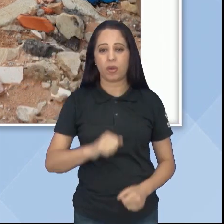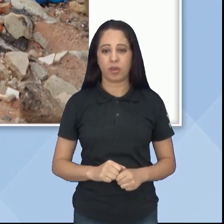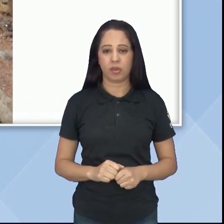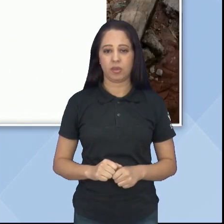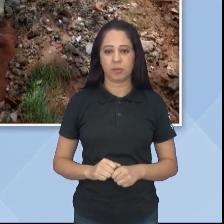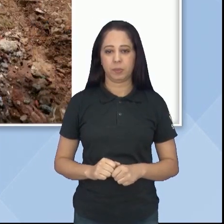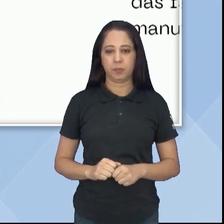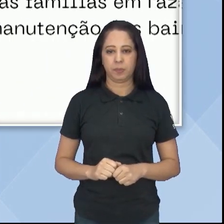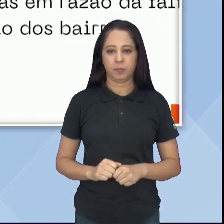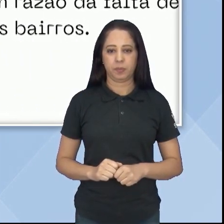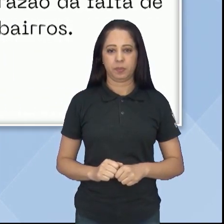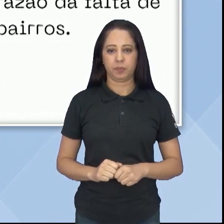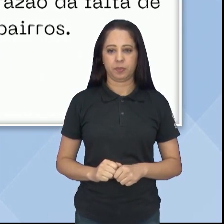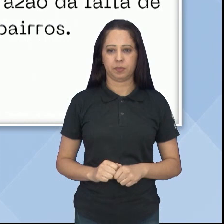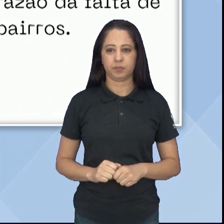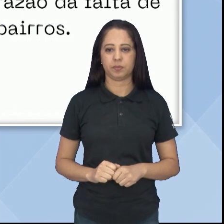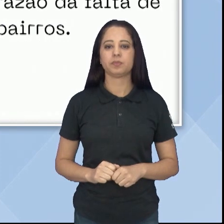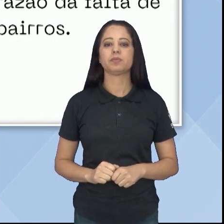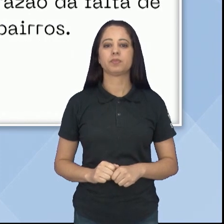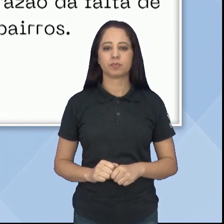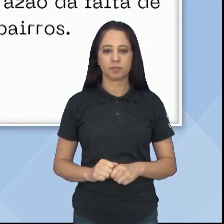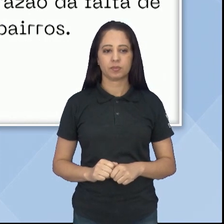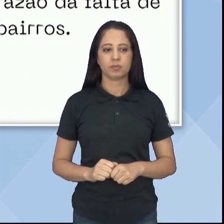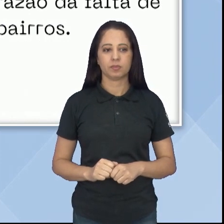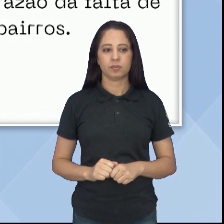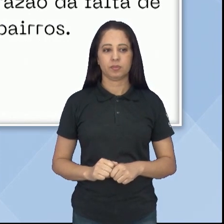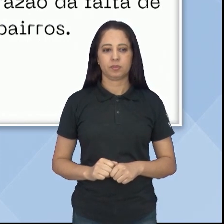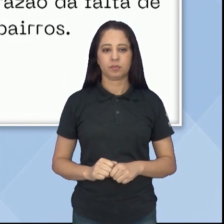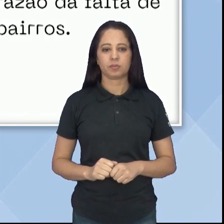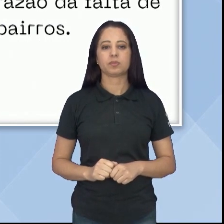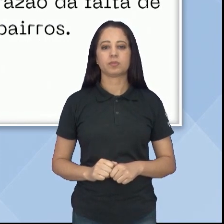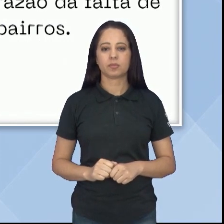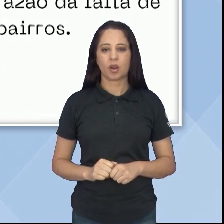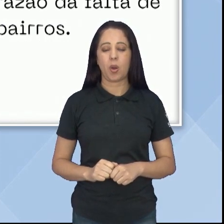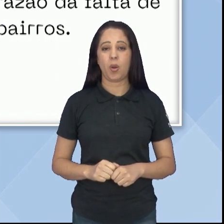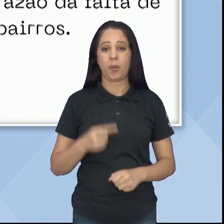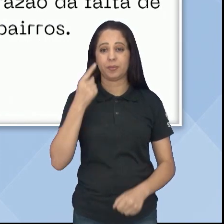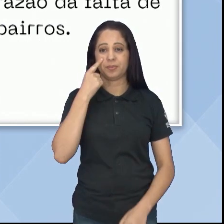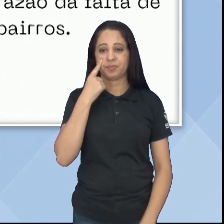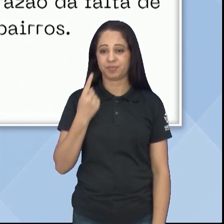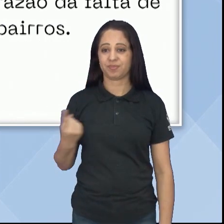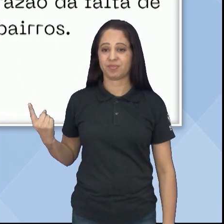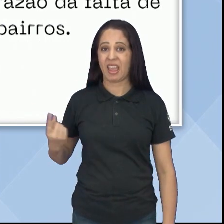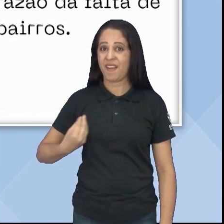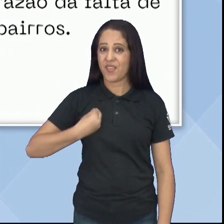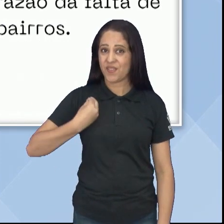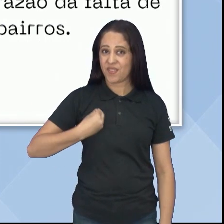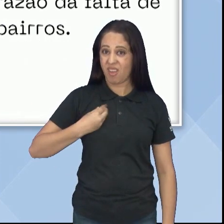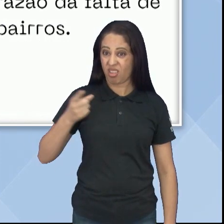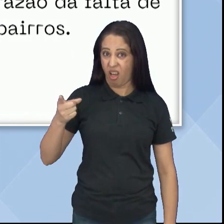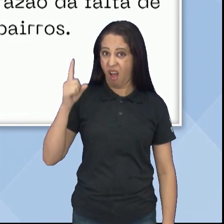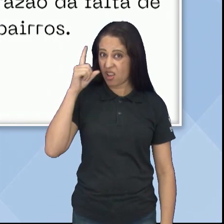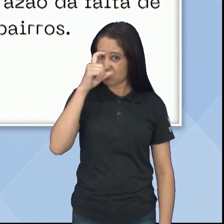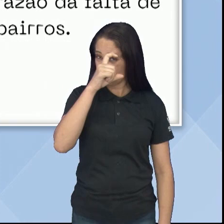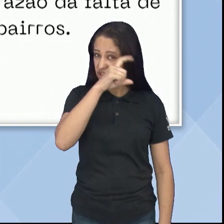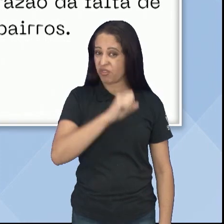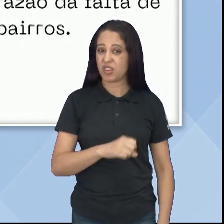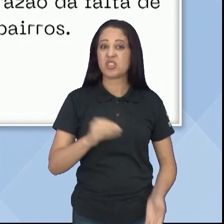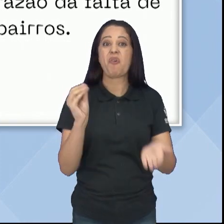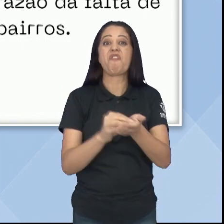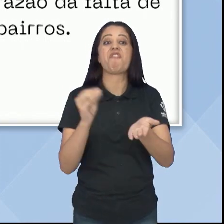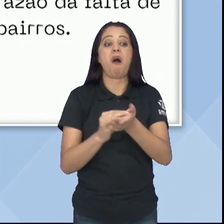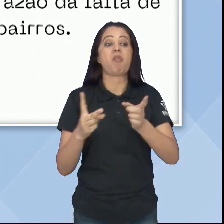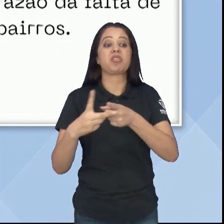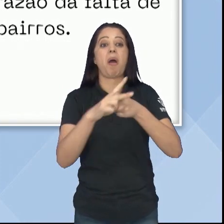foto. Pode passar, então. Vamos lá. Temos mostrar a dura realidade e a falta de manutenção de São José